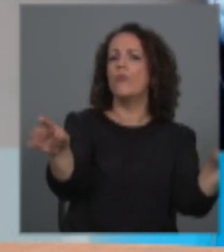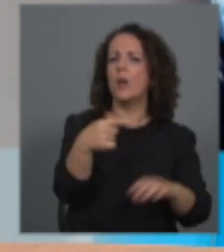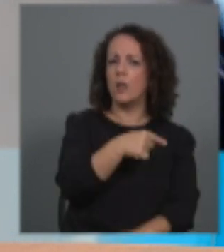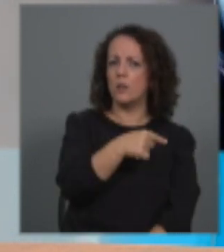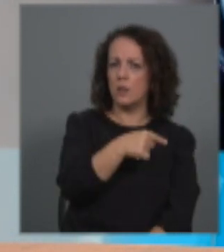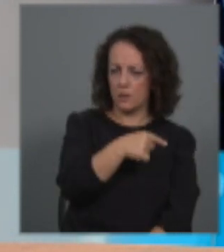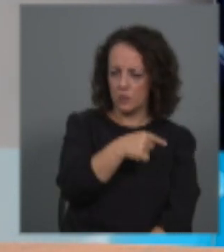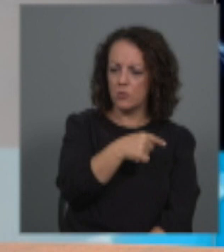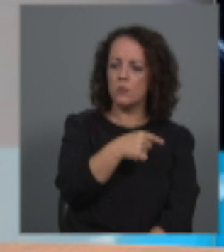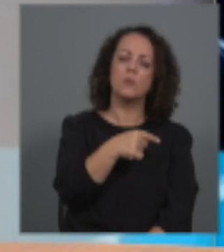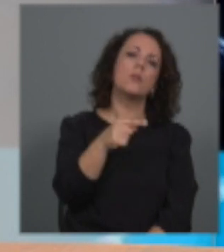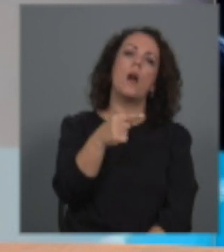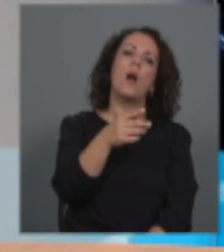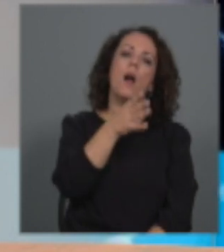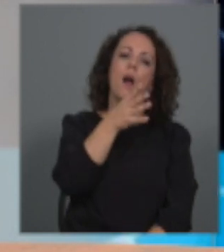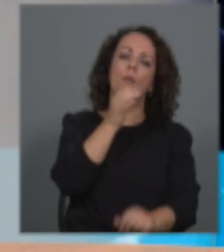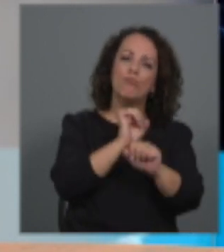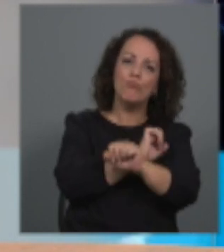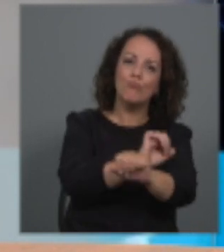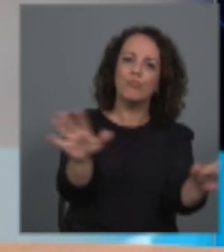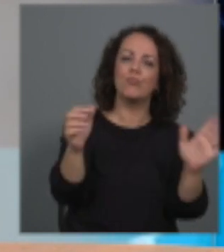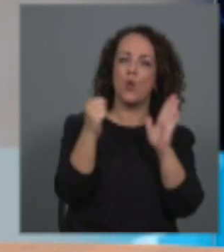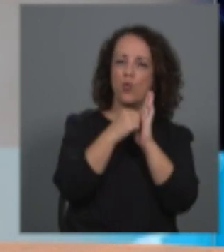É uma linguagem diferente daquela que vai